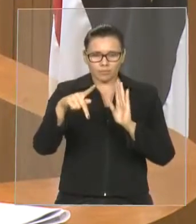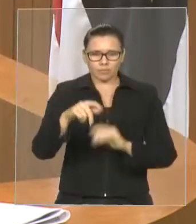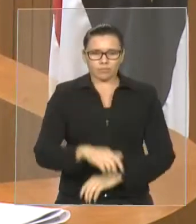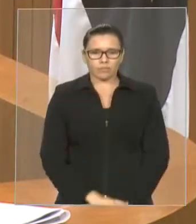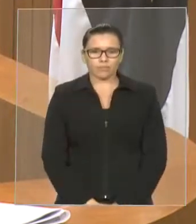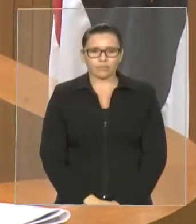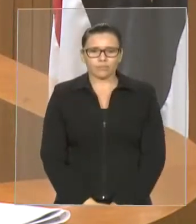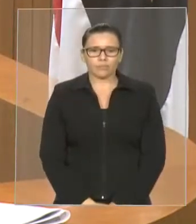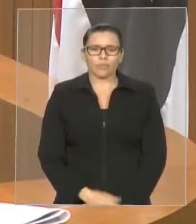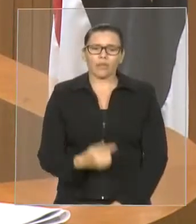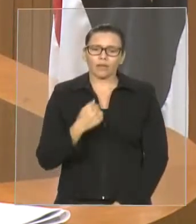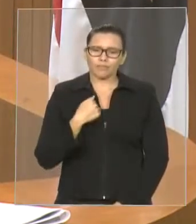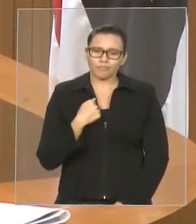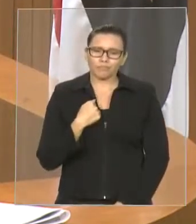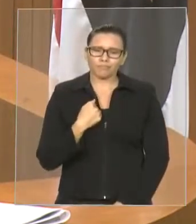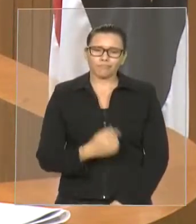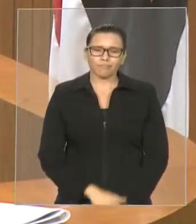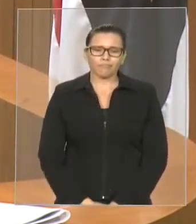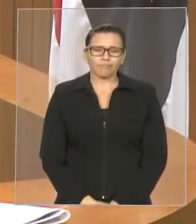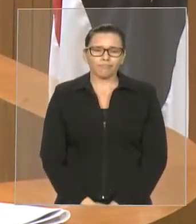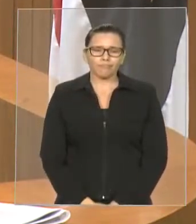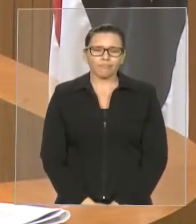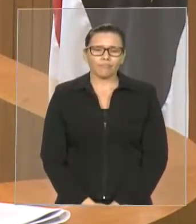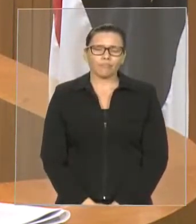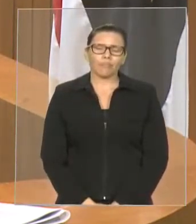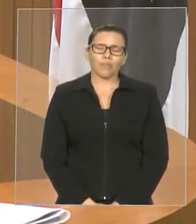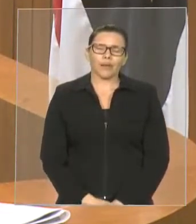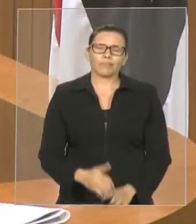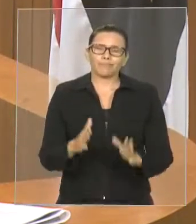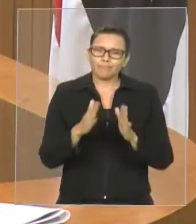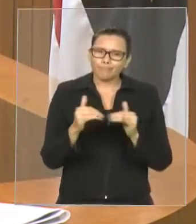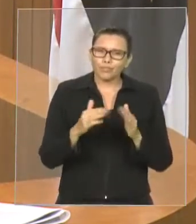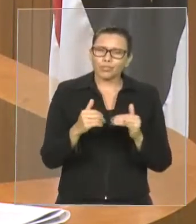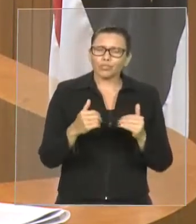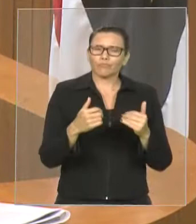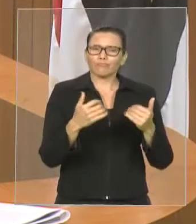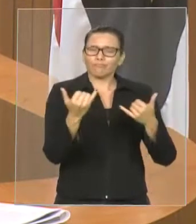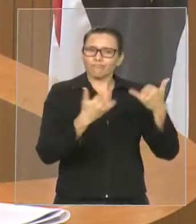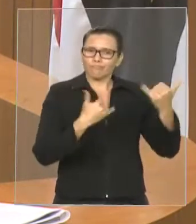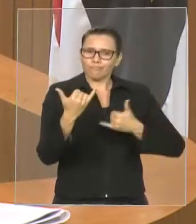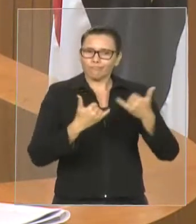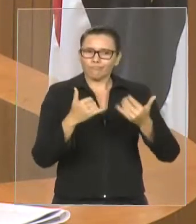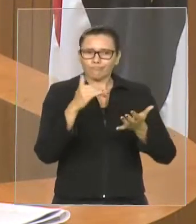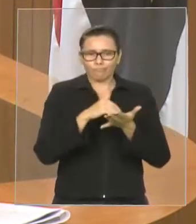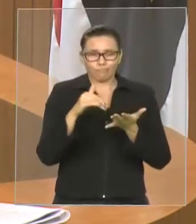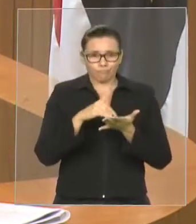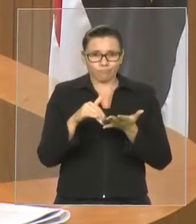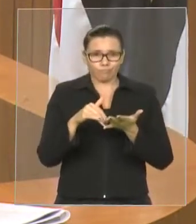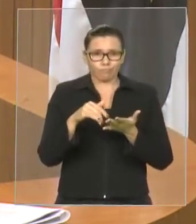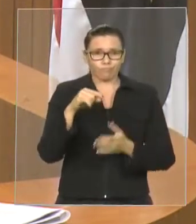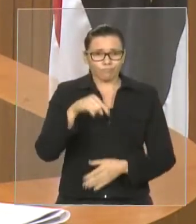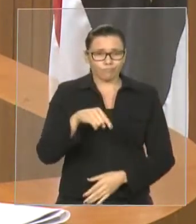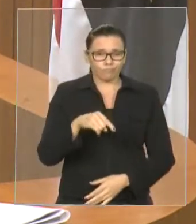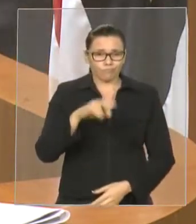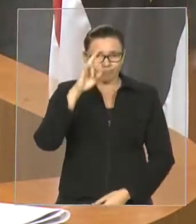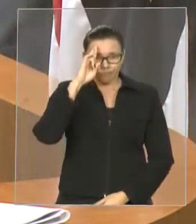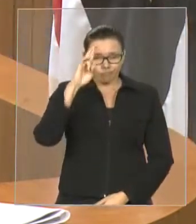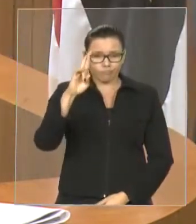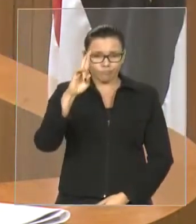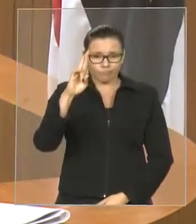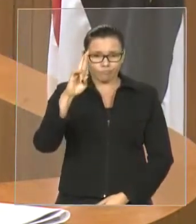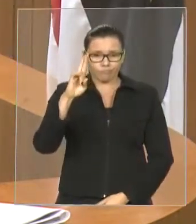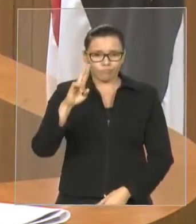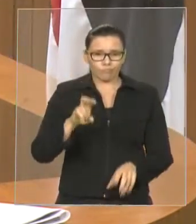tive a curiosidade de solicitar uma informação à Secretaria-Geral da Mesa em relação ao número de